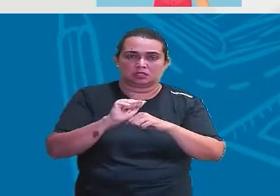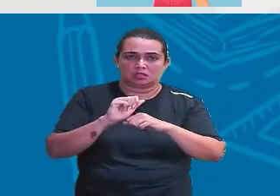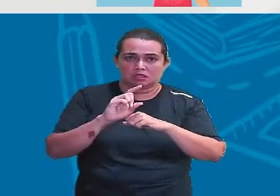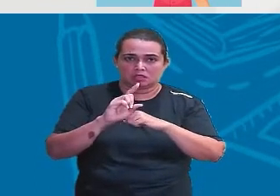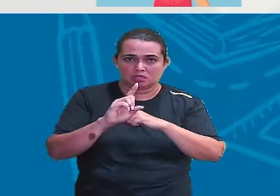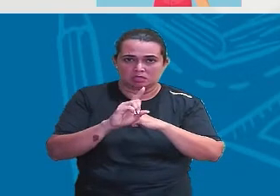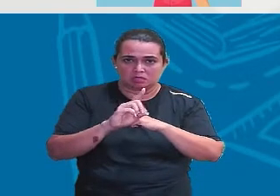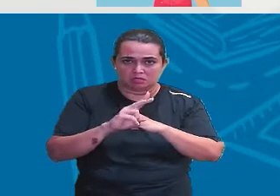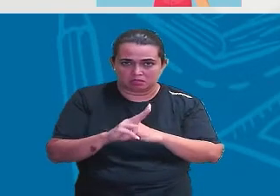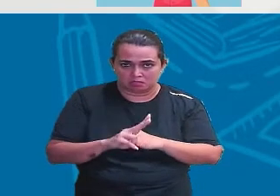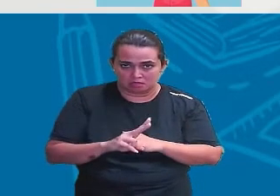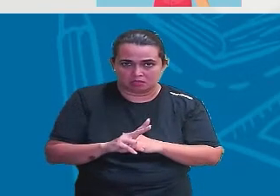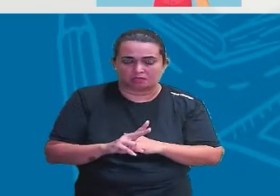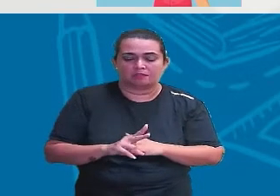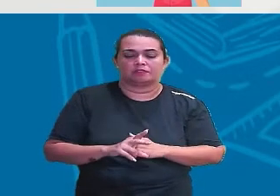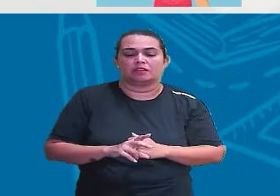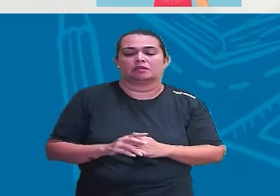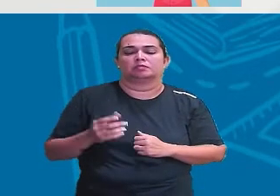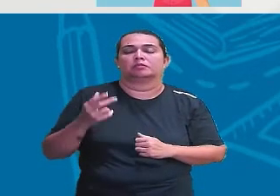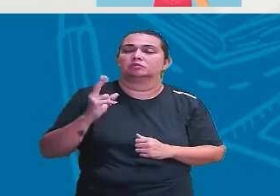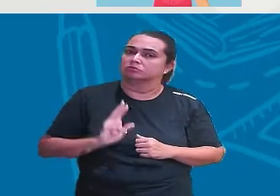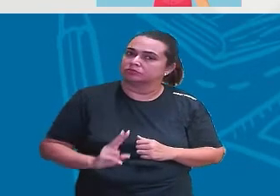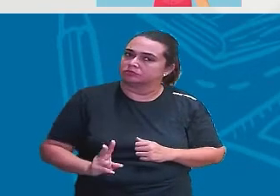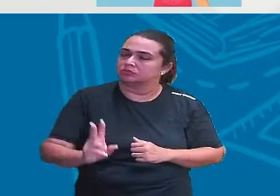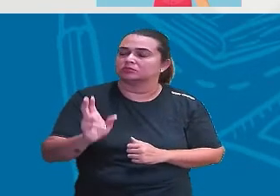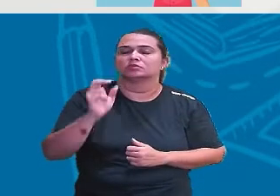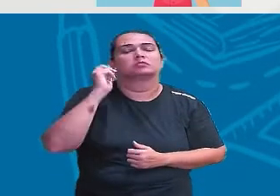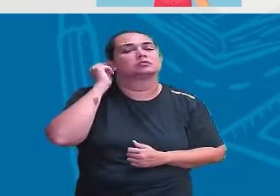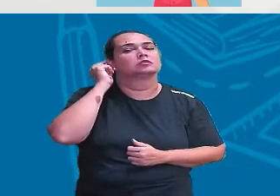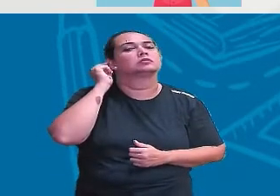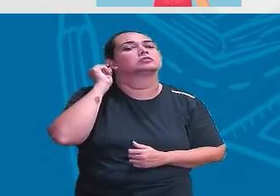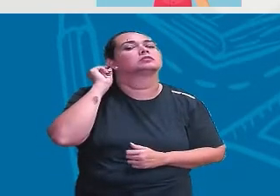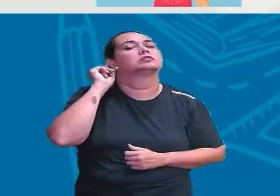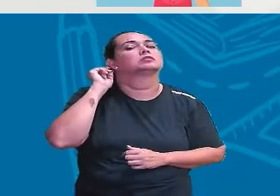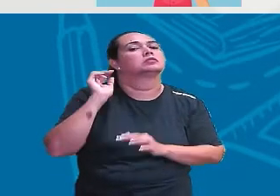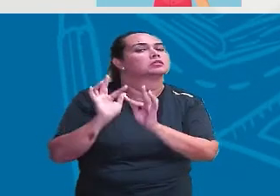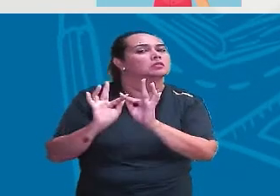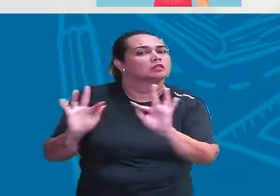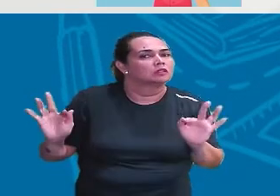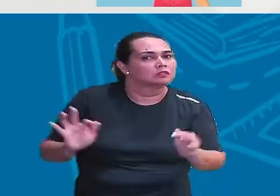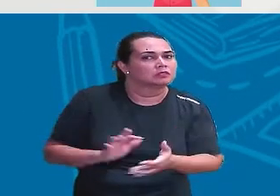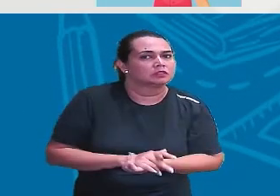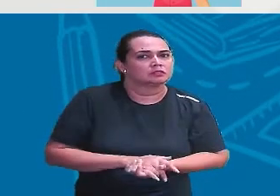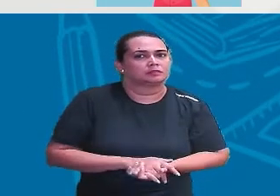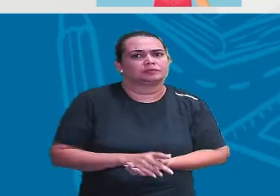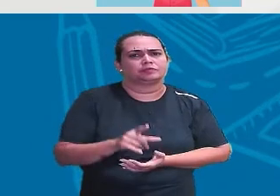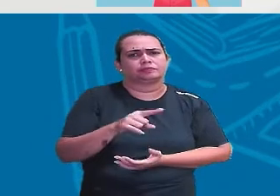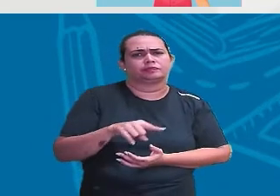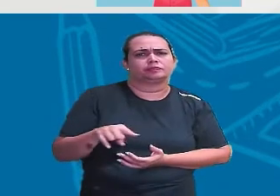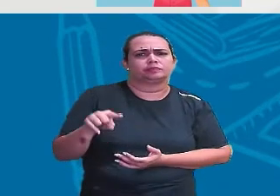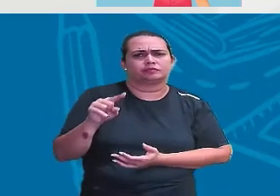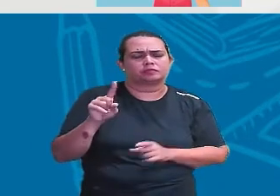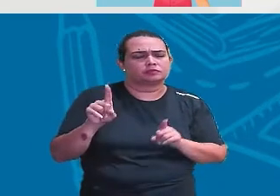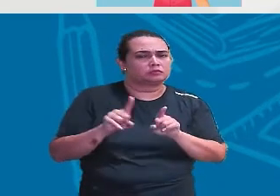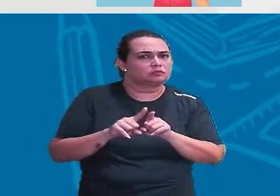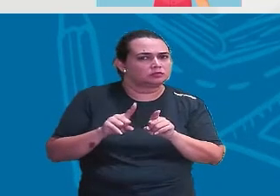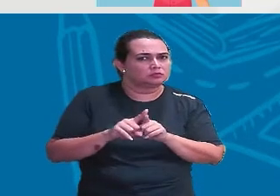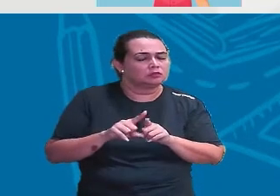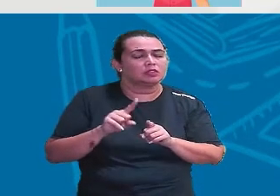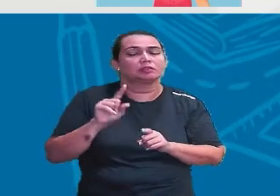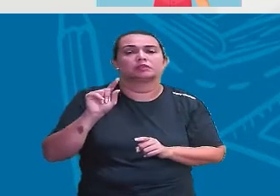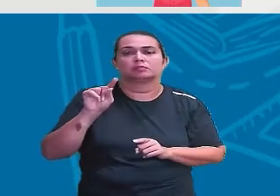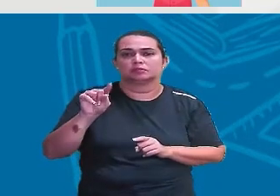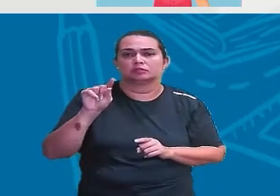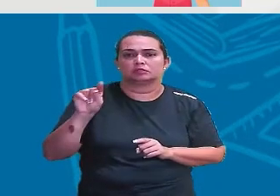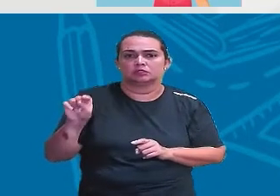aí eu continuei a minha frase, tá? Já a minha segunda frase. E vocês poderão ver também o ponto e vírgula.